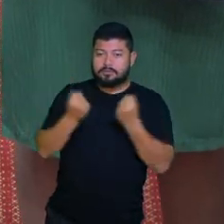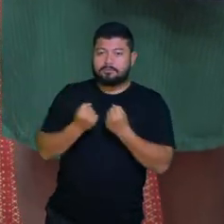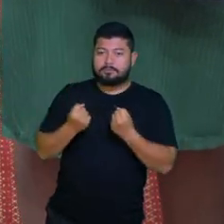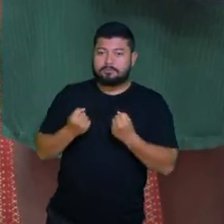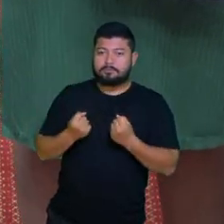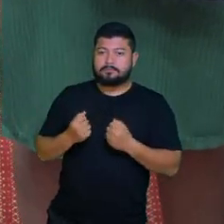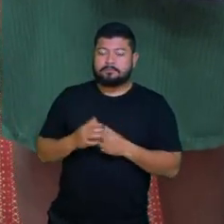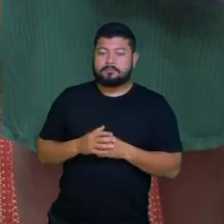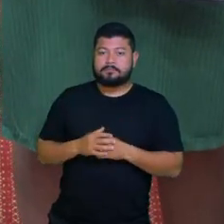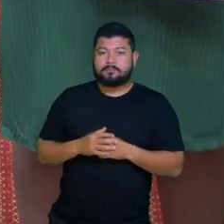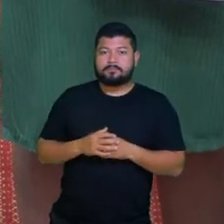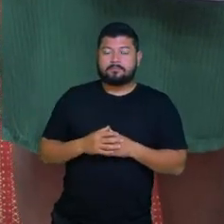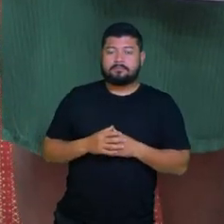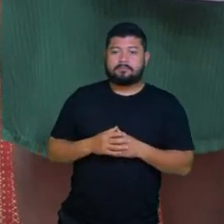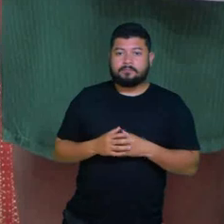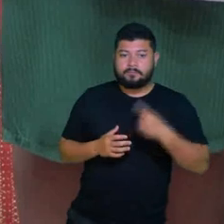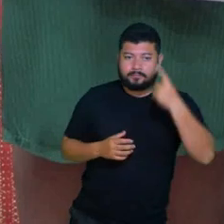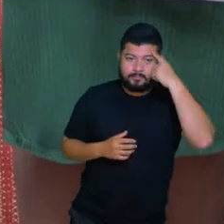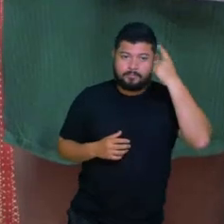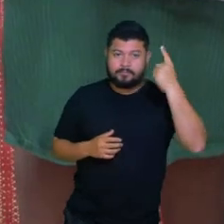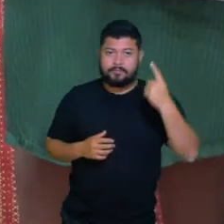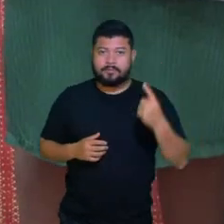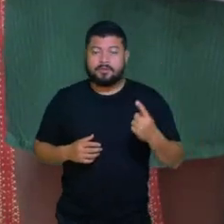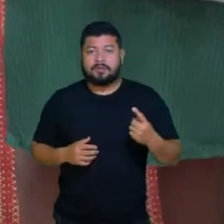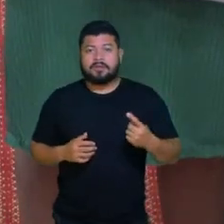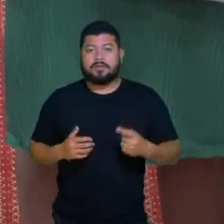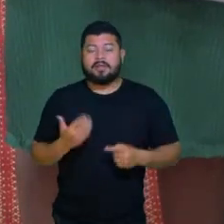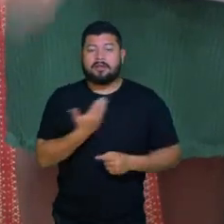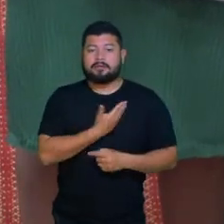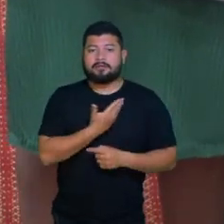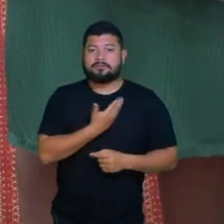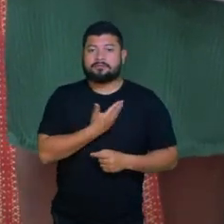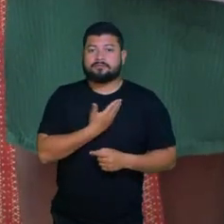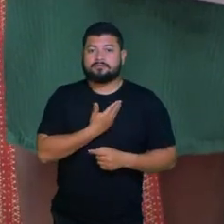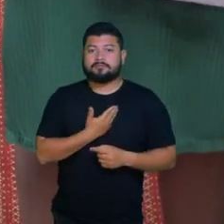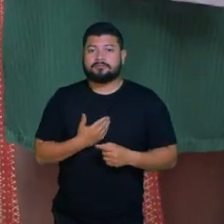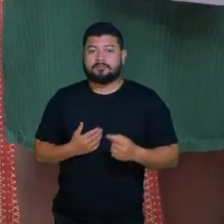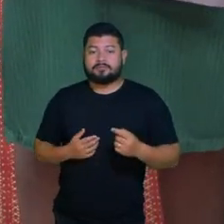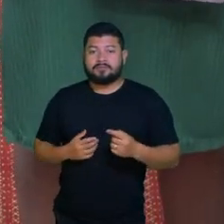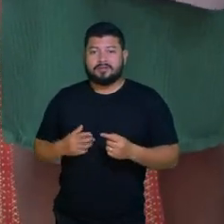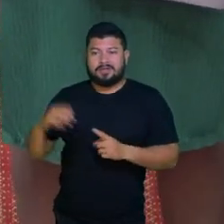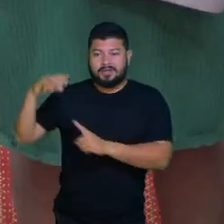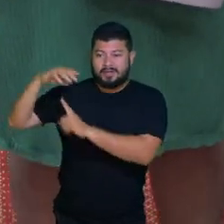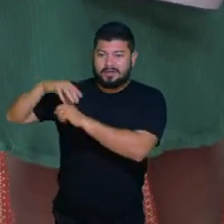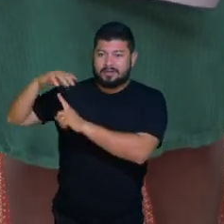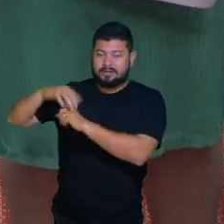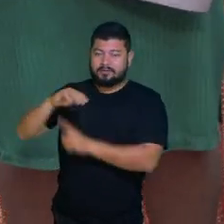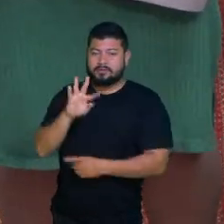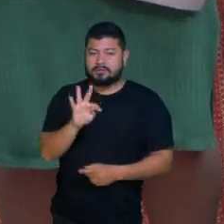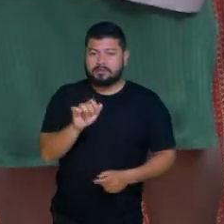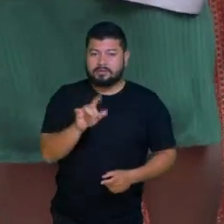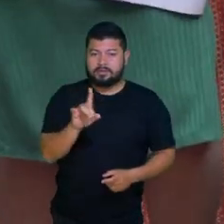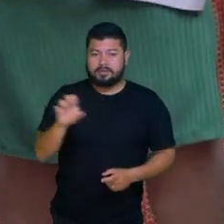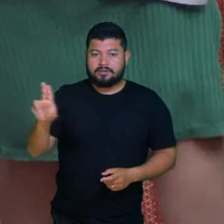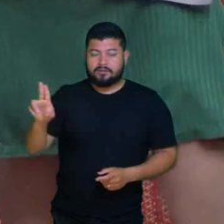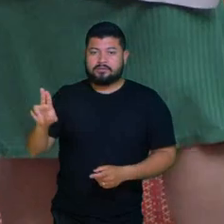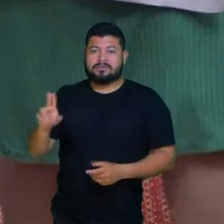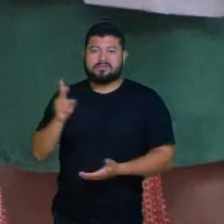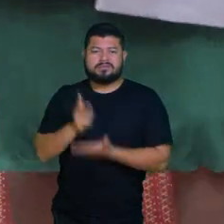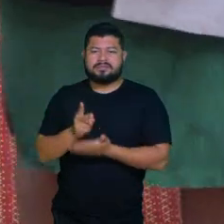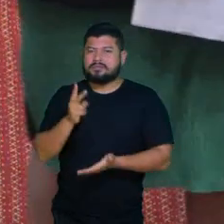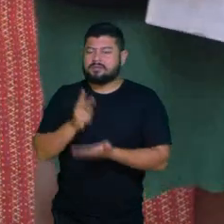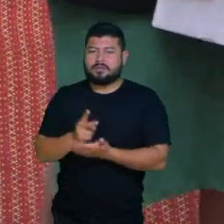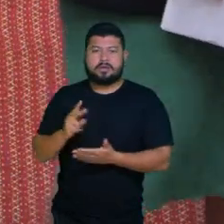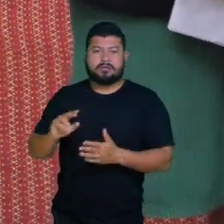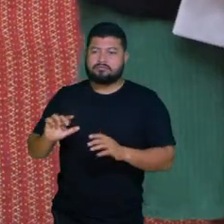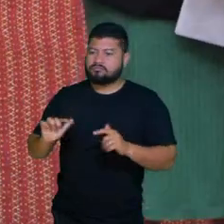e me lembrei do seu colega lá do Paraná Deputado tade Veneri que sempre esteve à